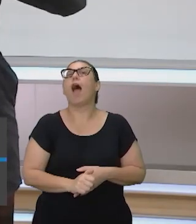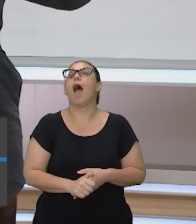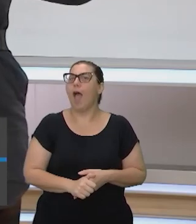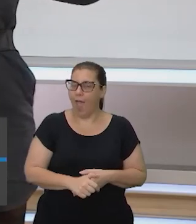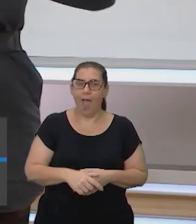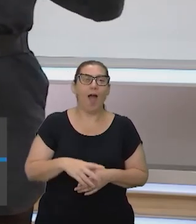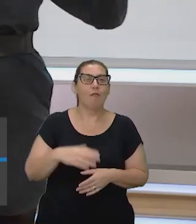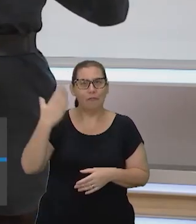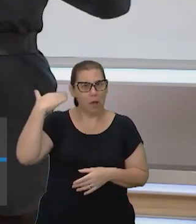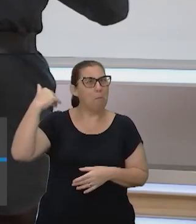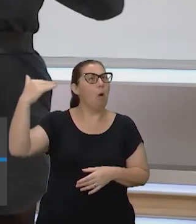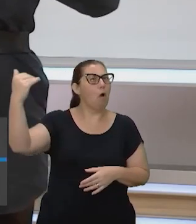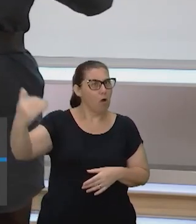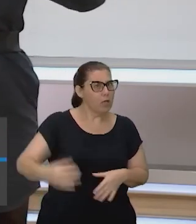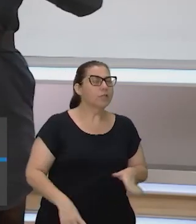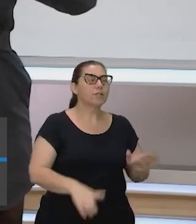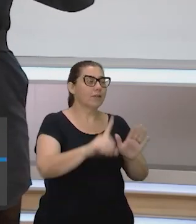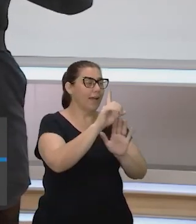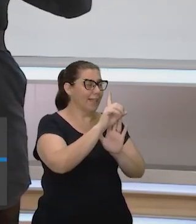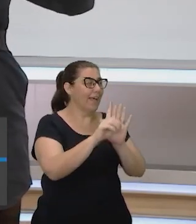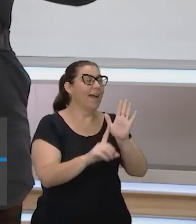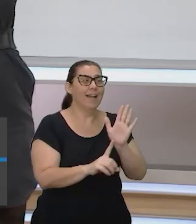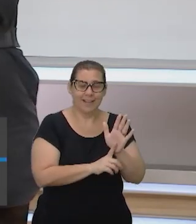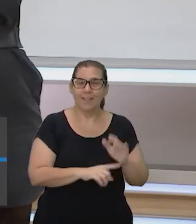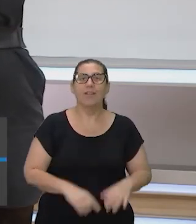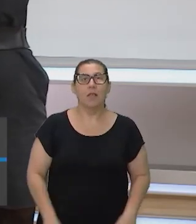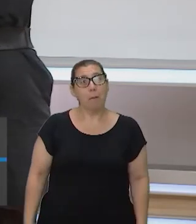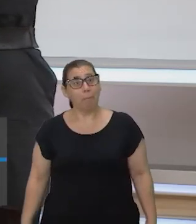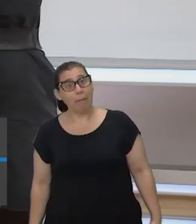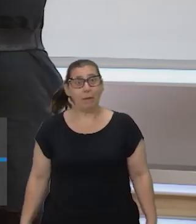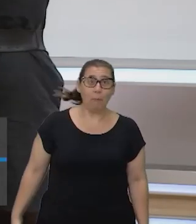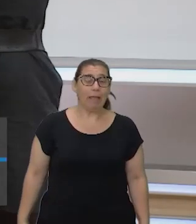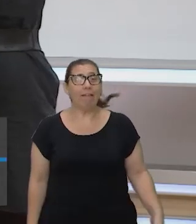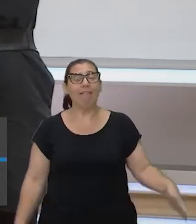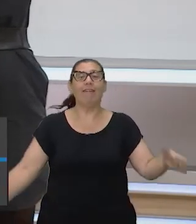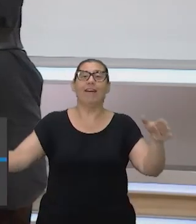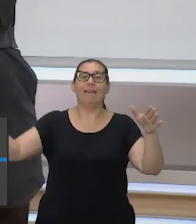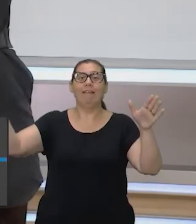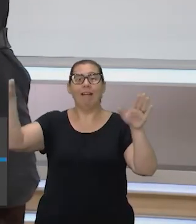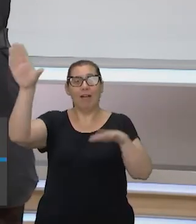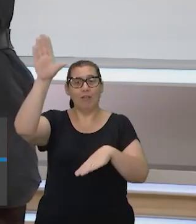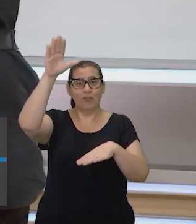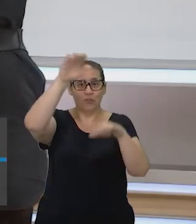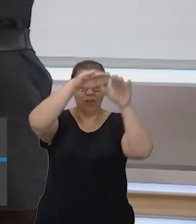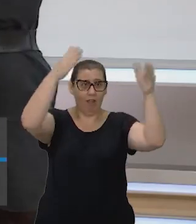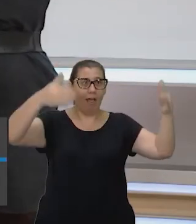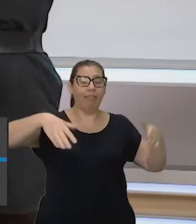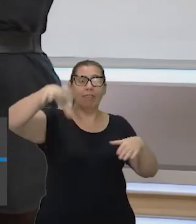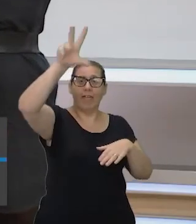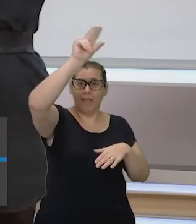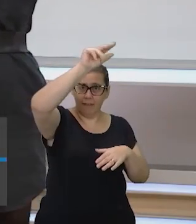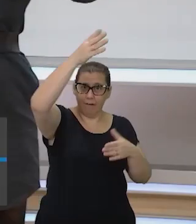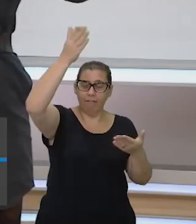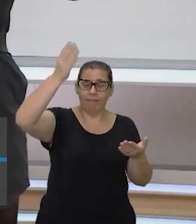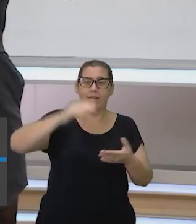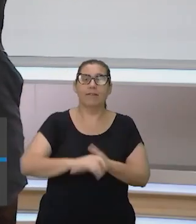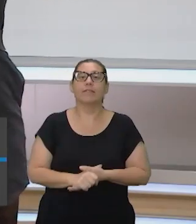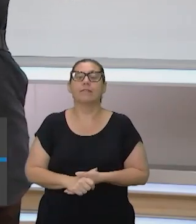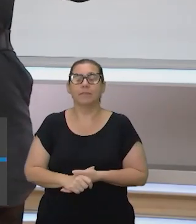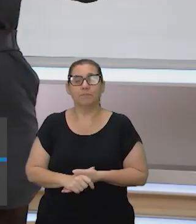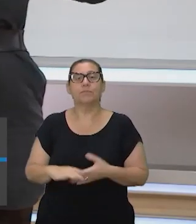popular, extremamente comum que todo mundo tivesse um pinguim, né, de geladeira, grandinho assim, né? Em cima lá da sua geladeira na